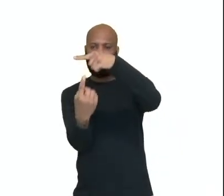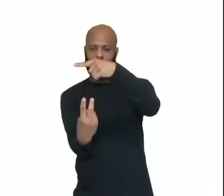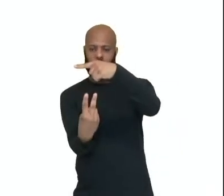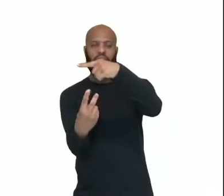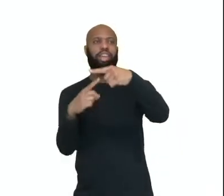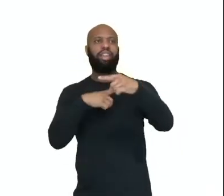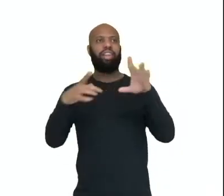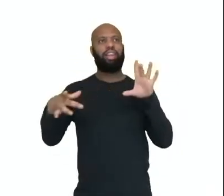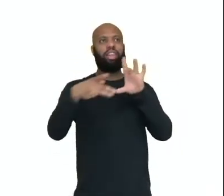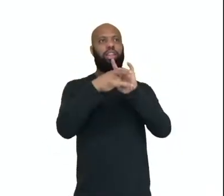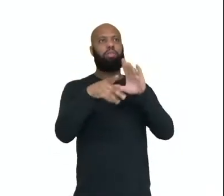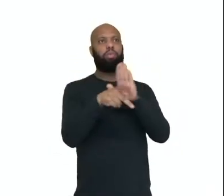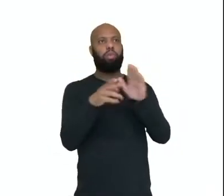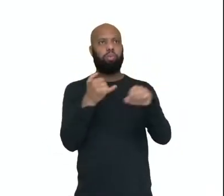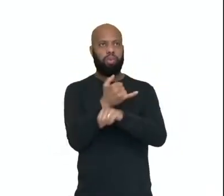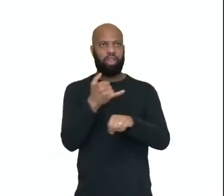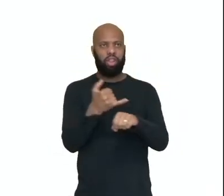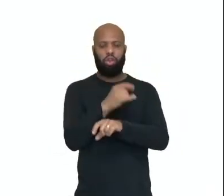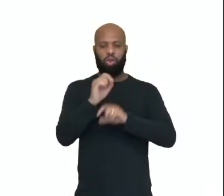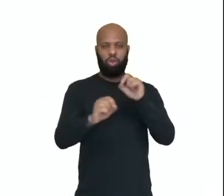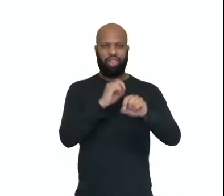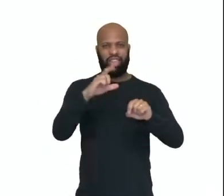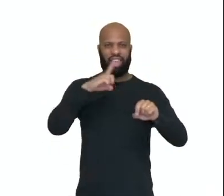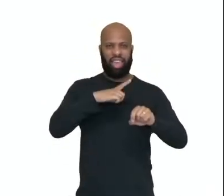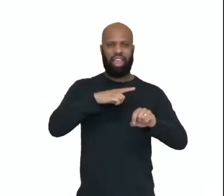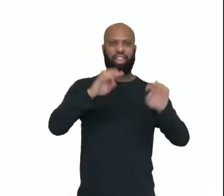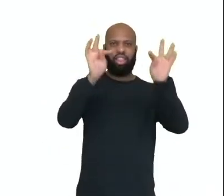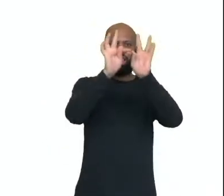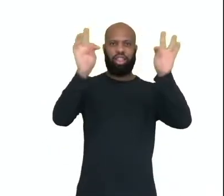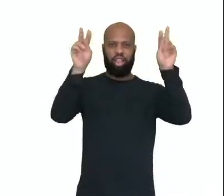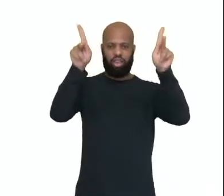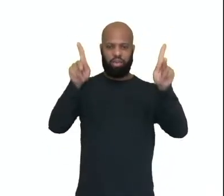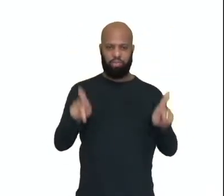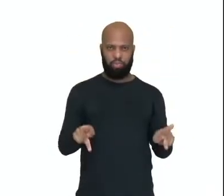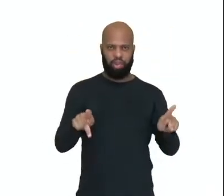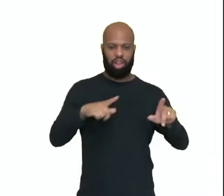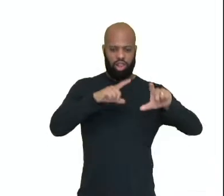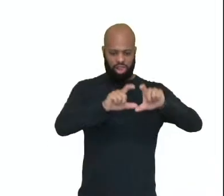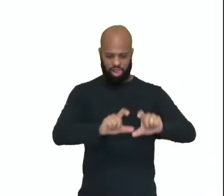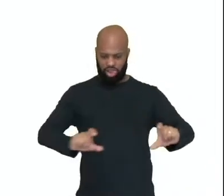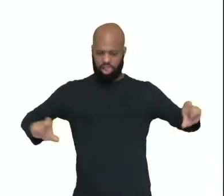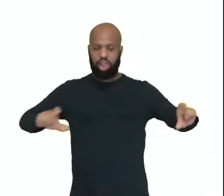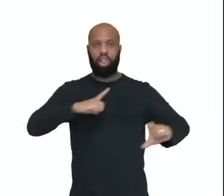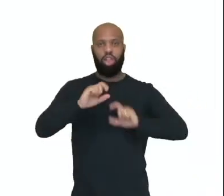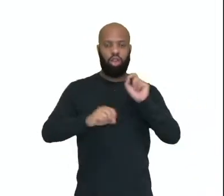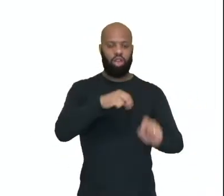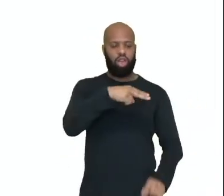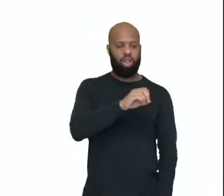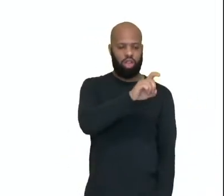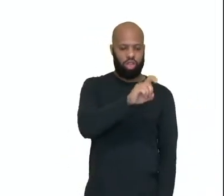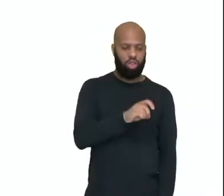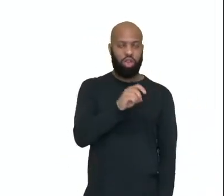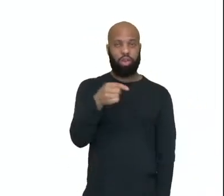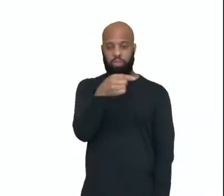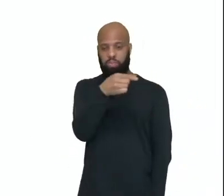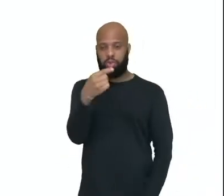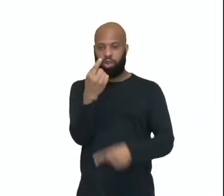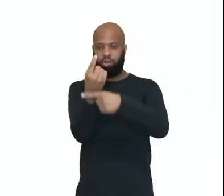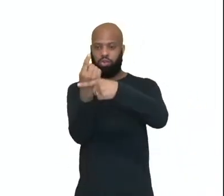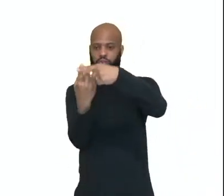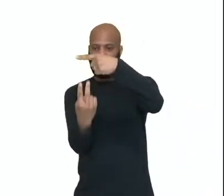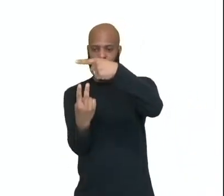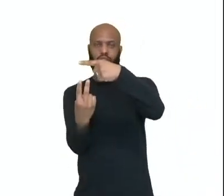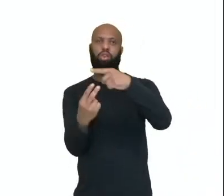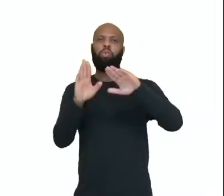metal alcalino ou alcalino terroso. Para esses compostos, o oxigênio possui o NOx menos meio, que é um NOx aí